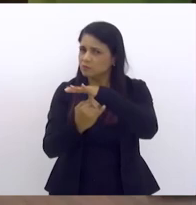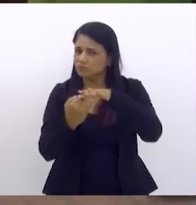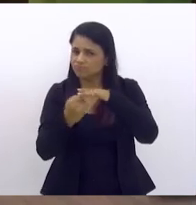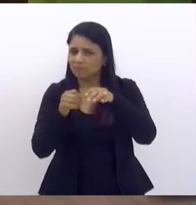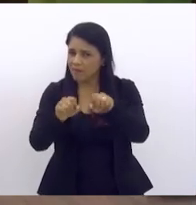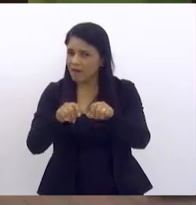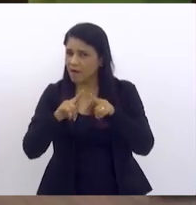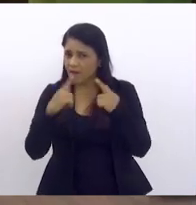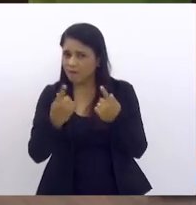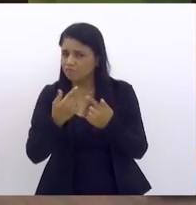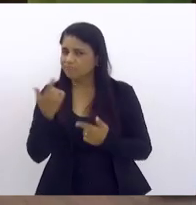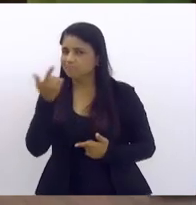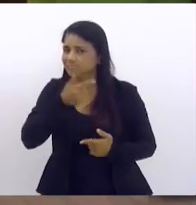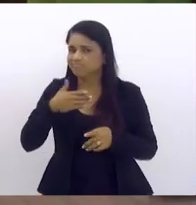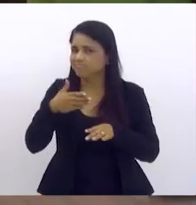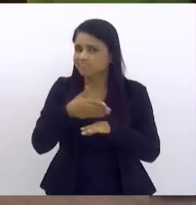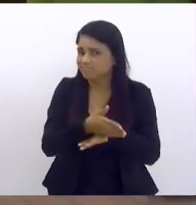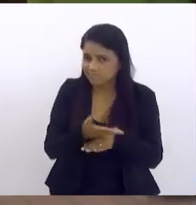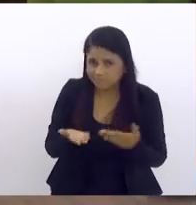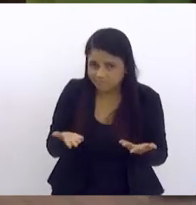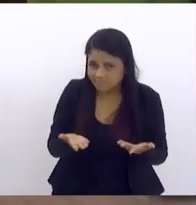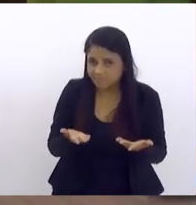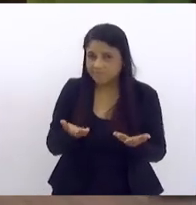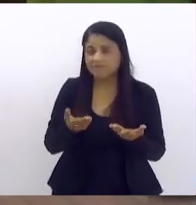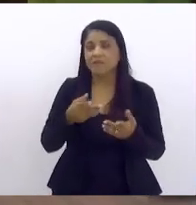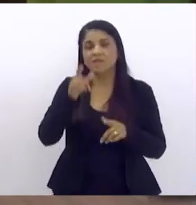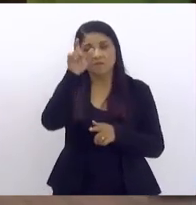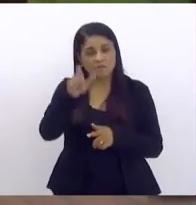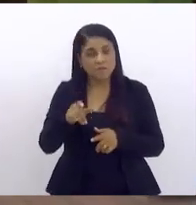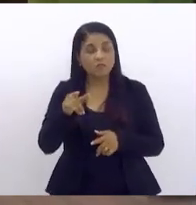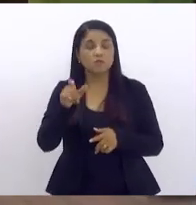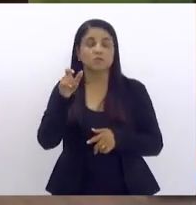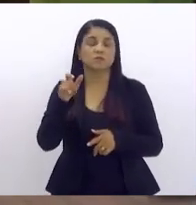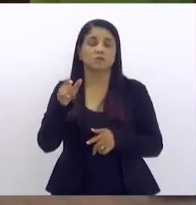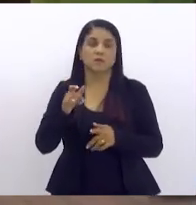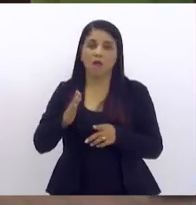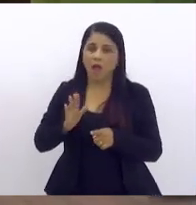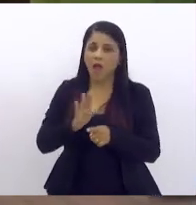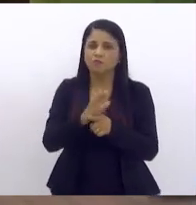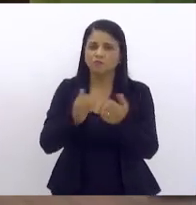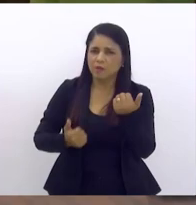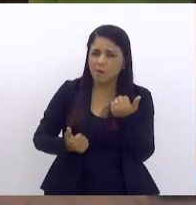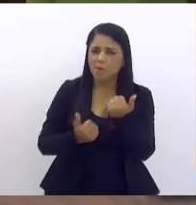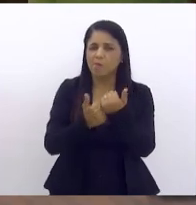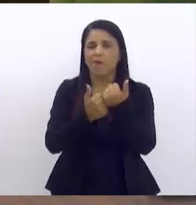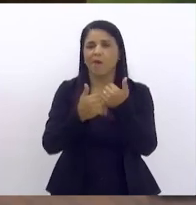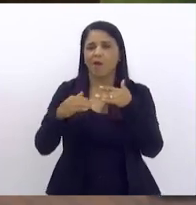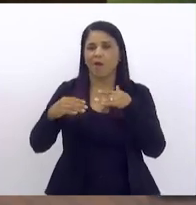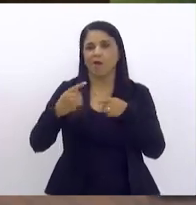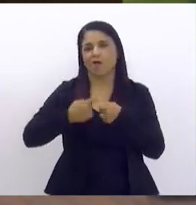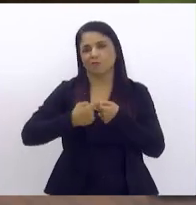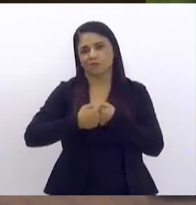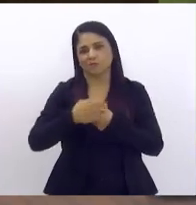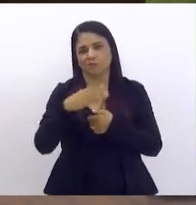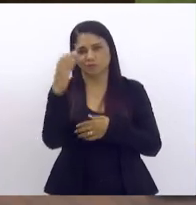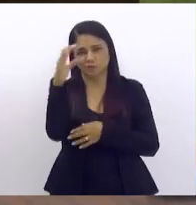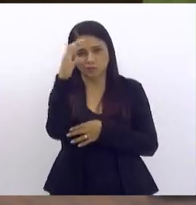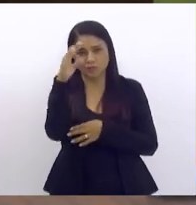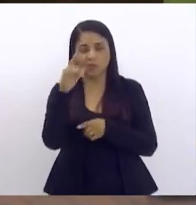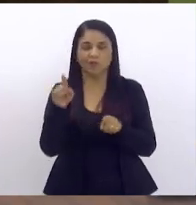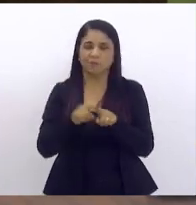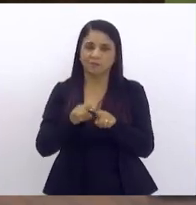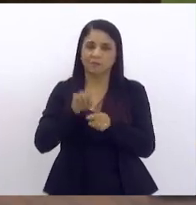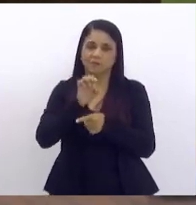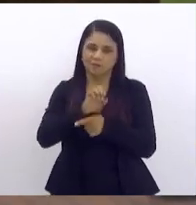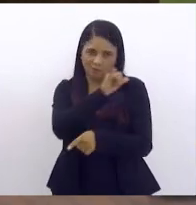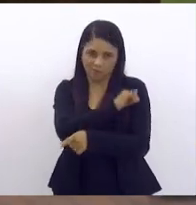não chegam. Ou seja, é alguém que tem uma contribuição ímpar para o município de Niterói, mas também para todo o nosso Estado.